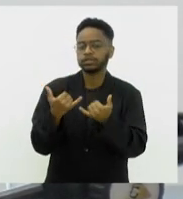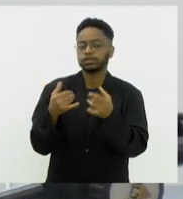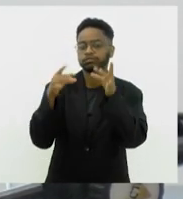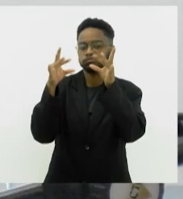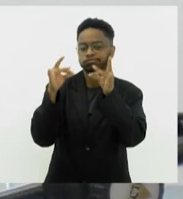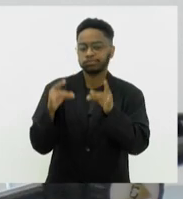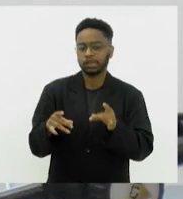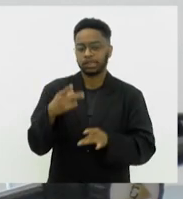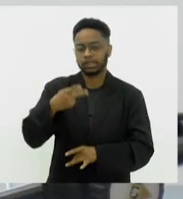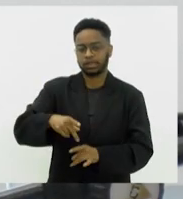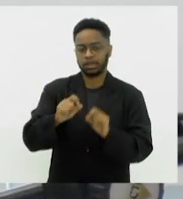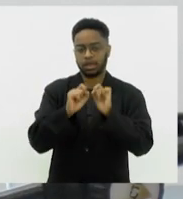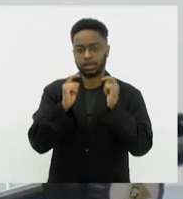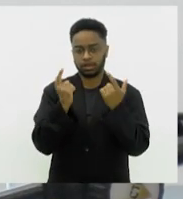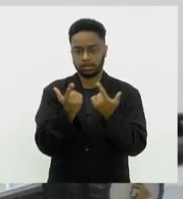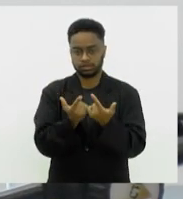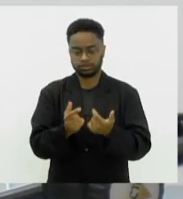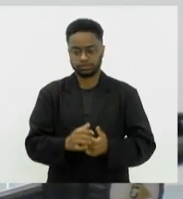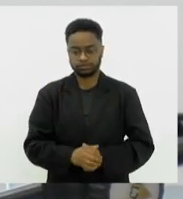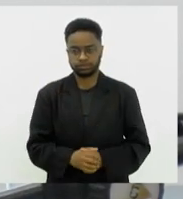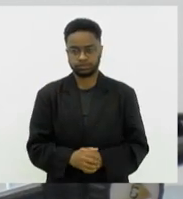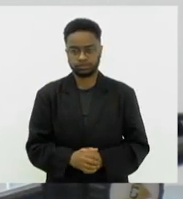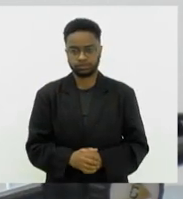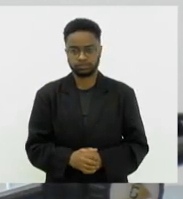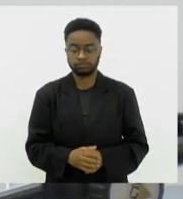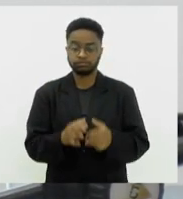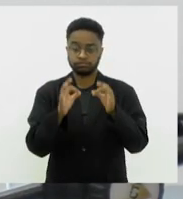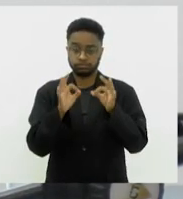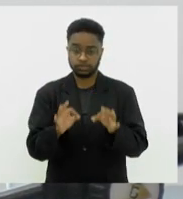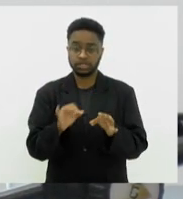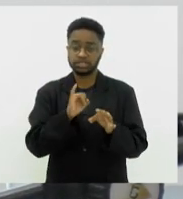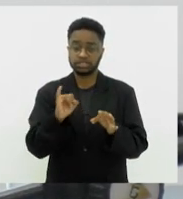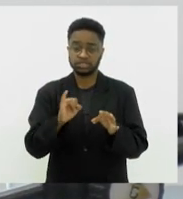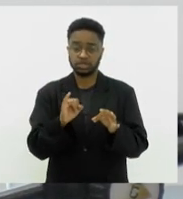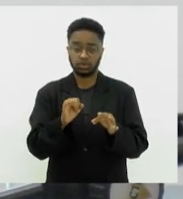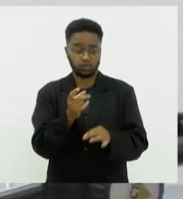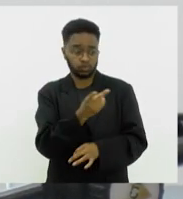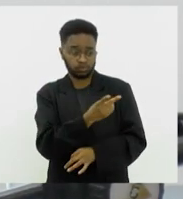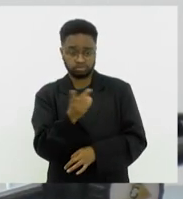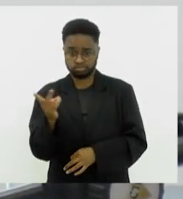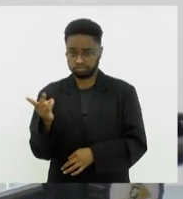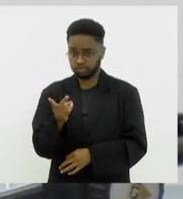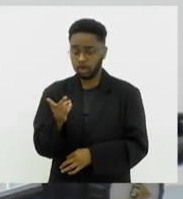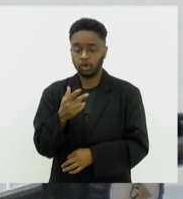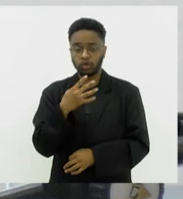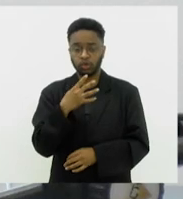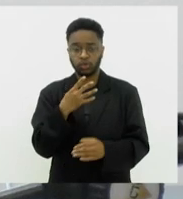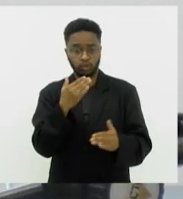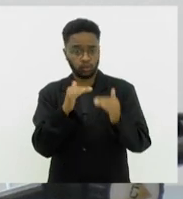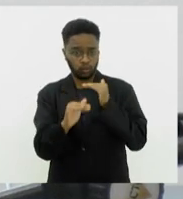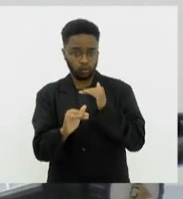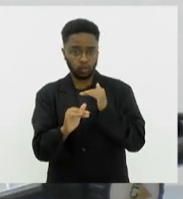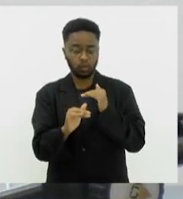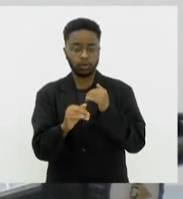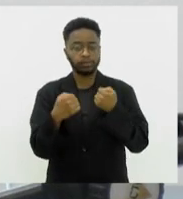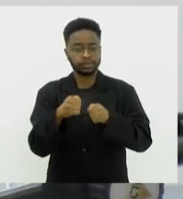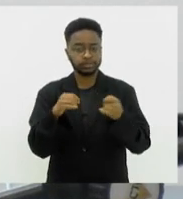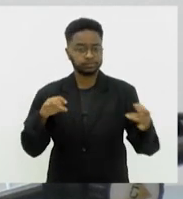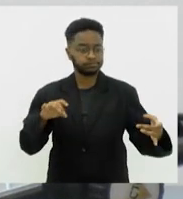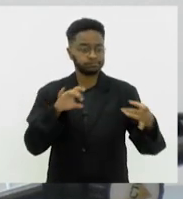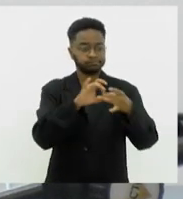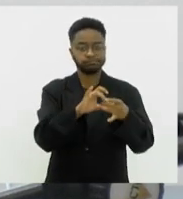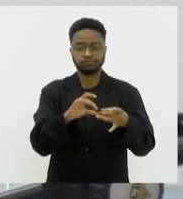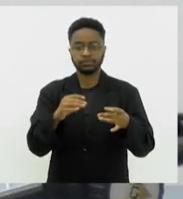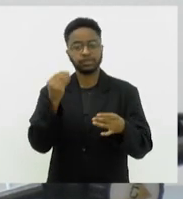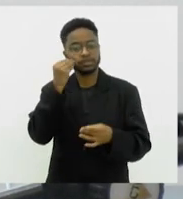Parlamento Estadual o ideal seria que os pontos convergentes os encaminhamentos pudessem ser acud Nados para